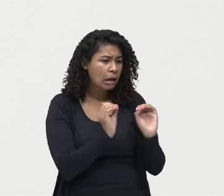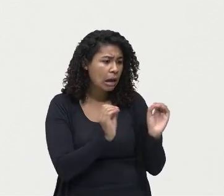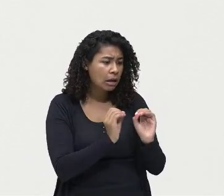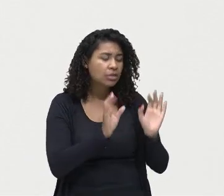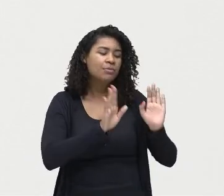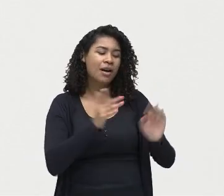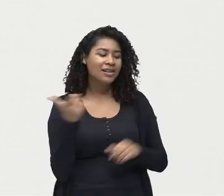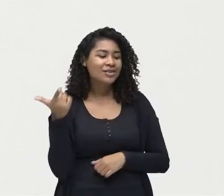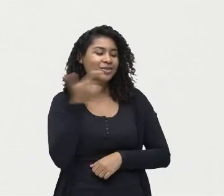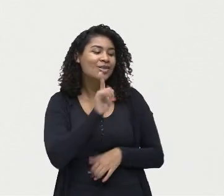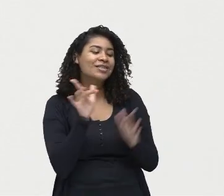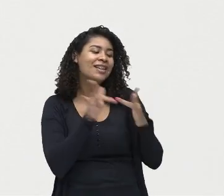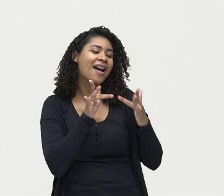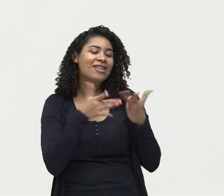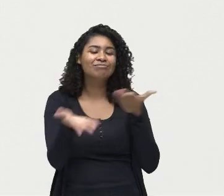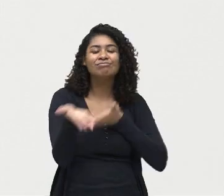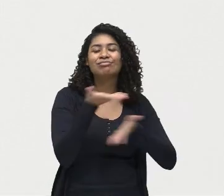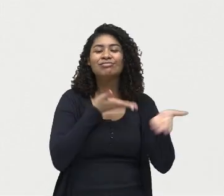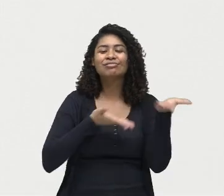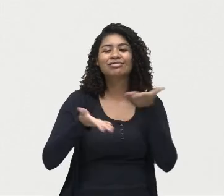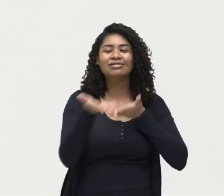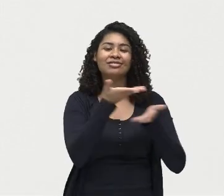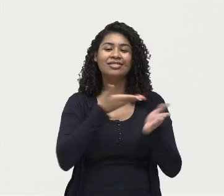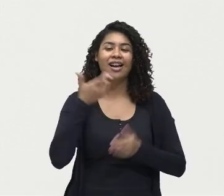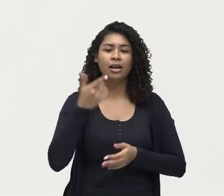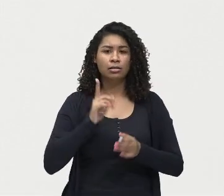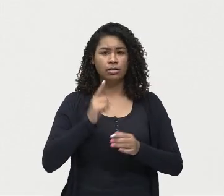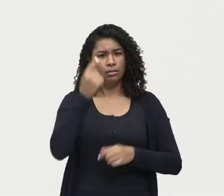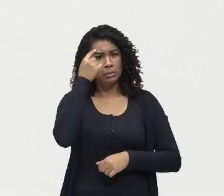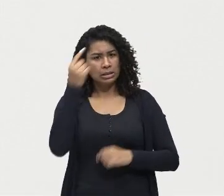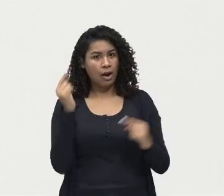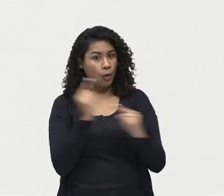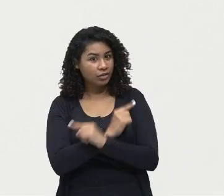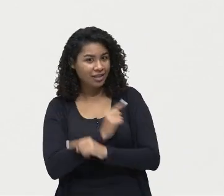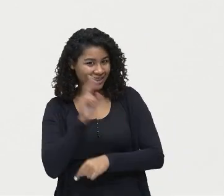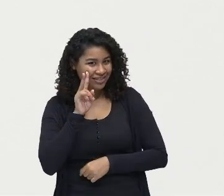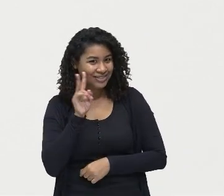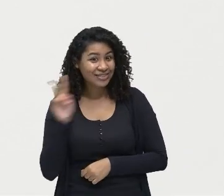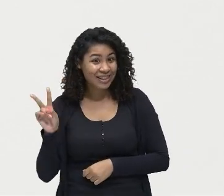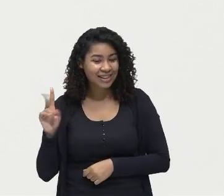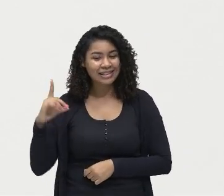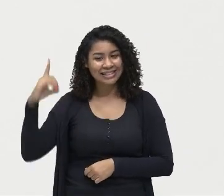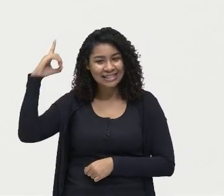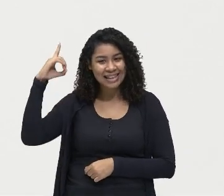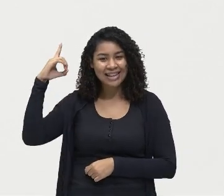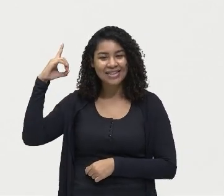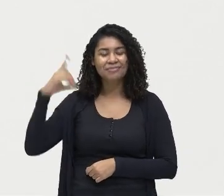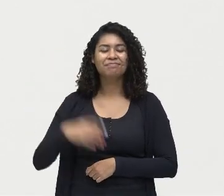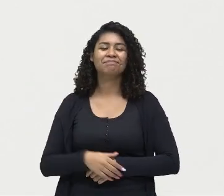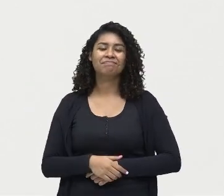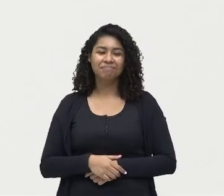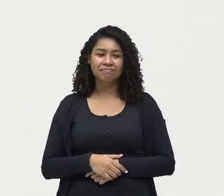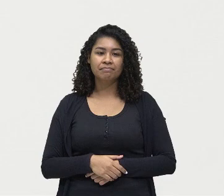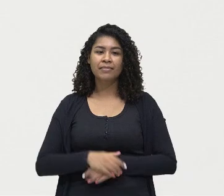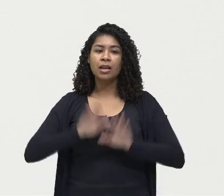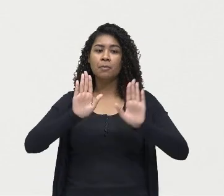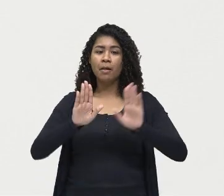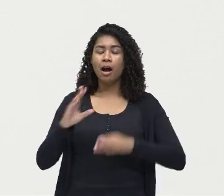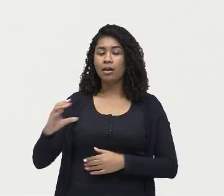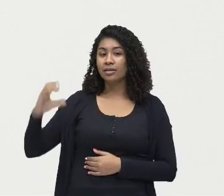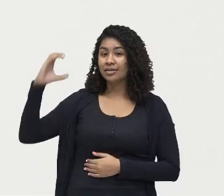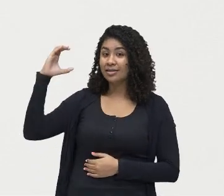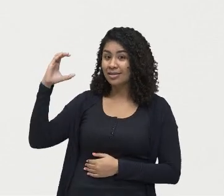ninguém, como conseguiu se enturmar? É um fato contrário presente na letra D de docinho. Porque na letra